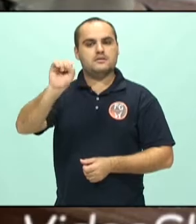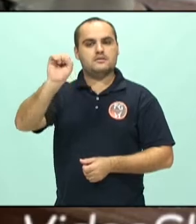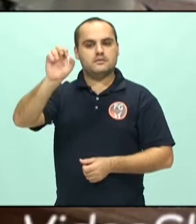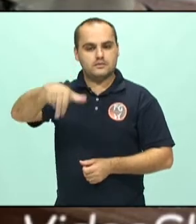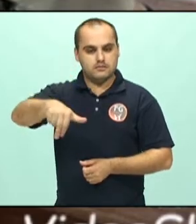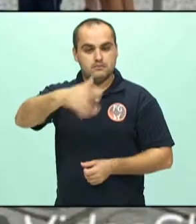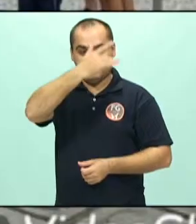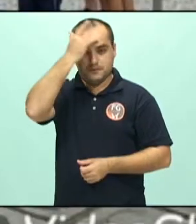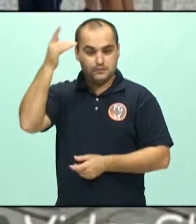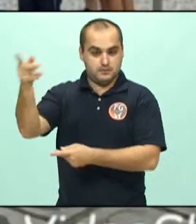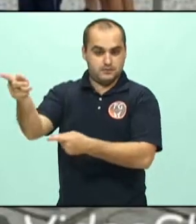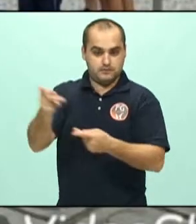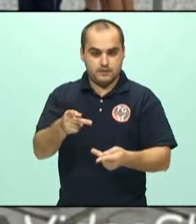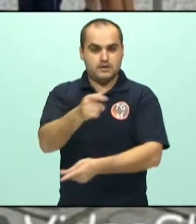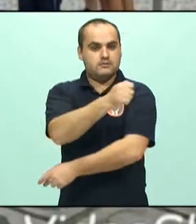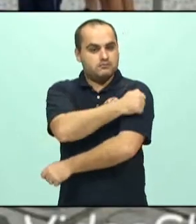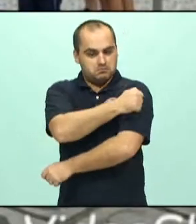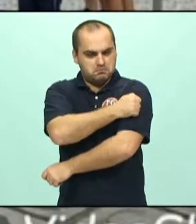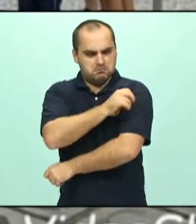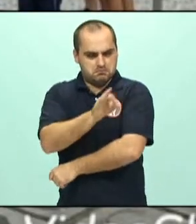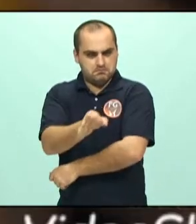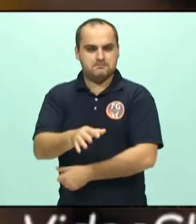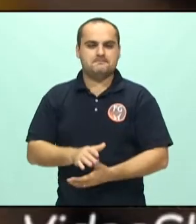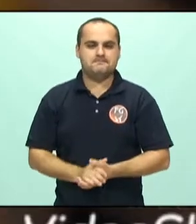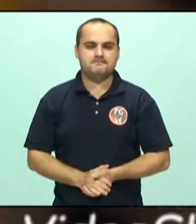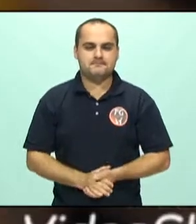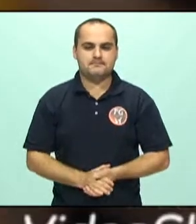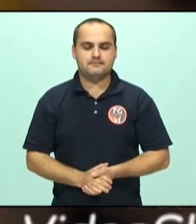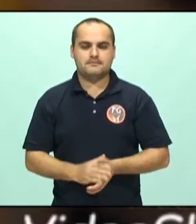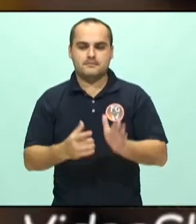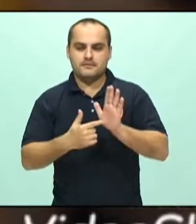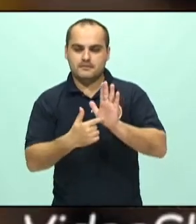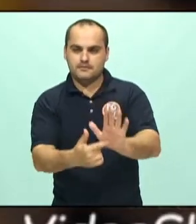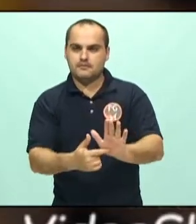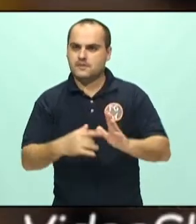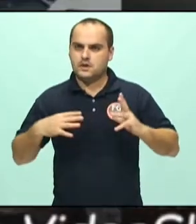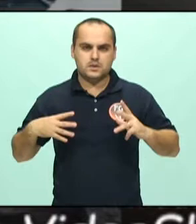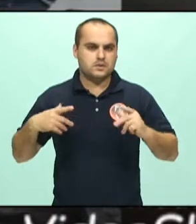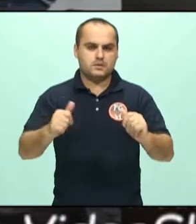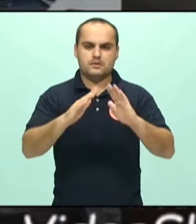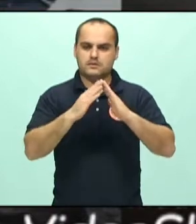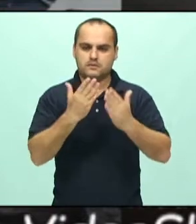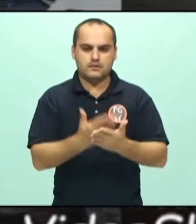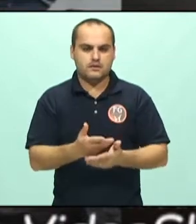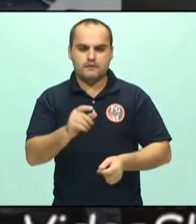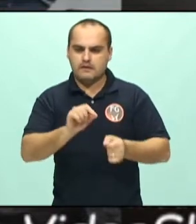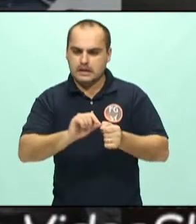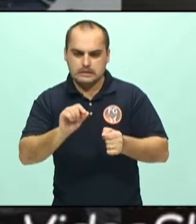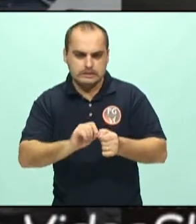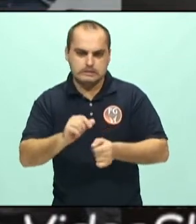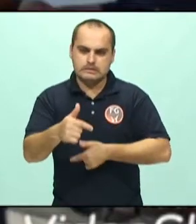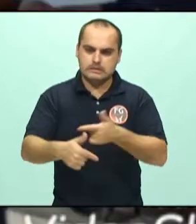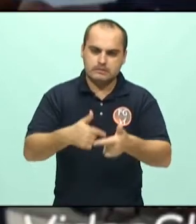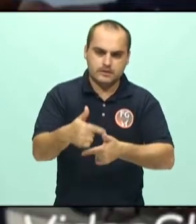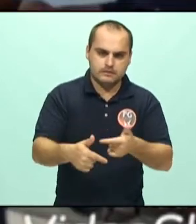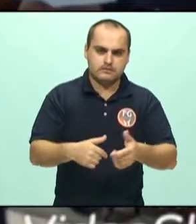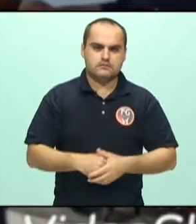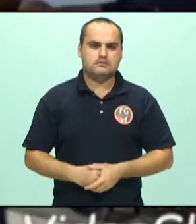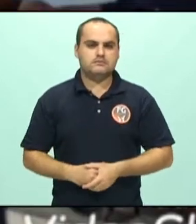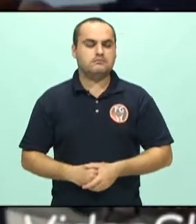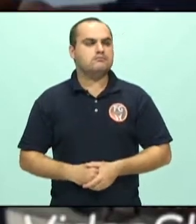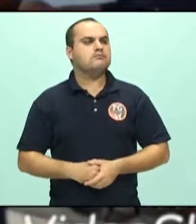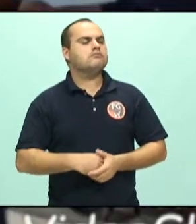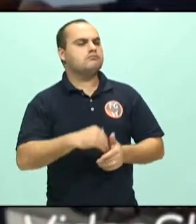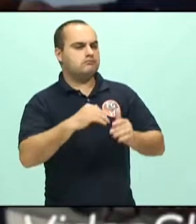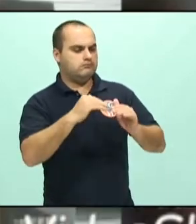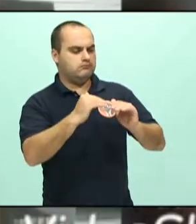nossos convidados, dos nossos alunos, né? Então a exposição tomou conta de todas as escolas, eles fizeram. Quantos pavimentos tem a